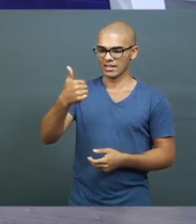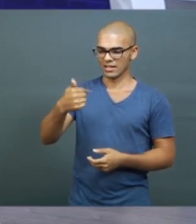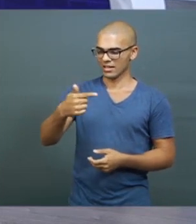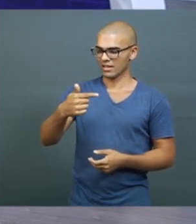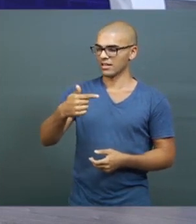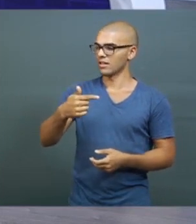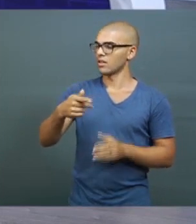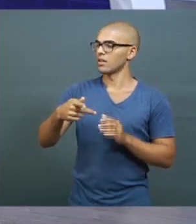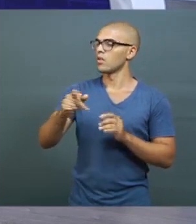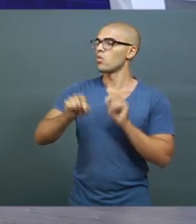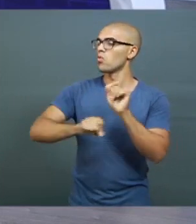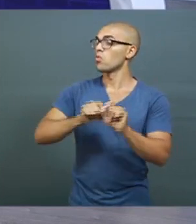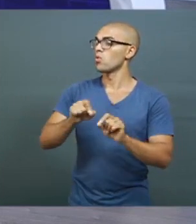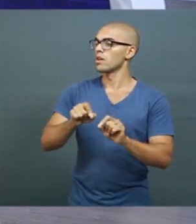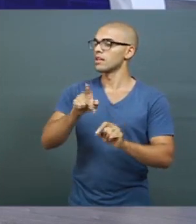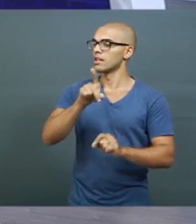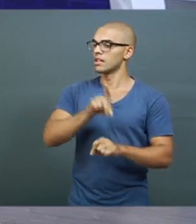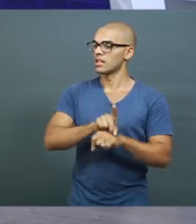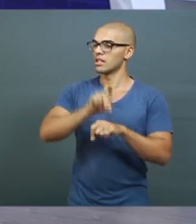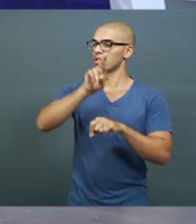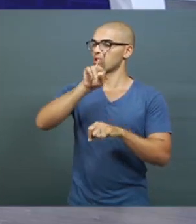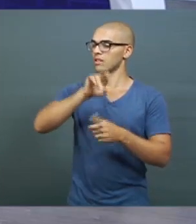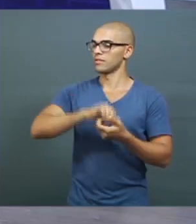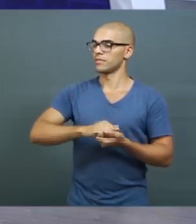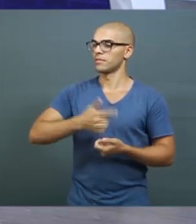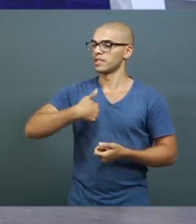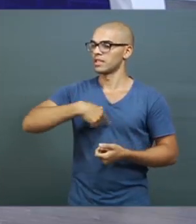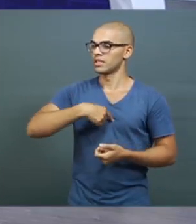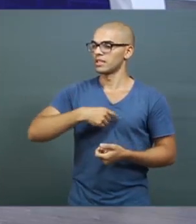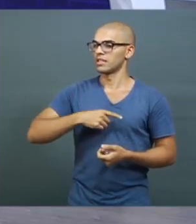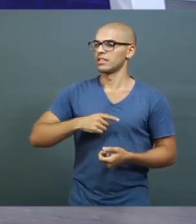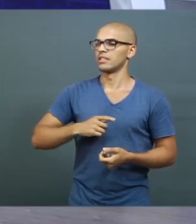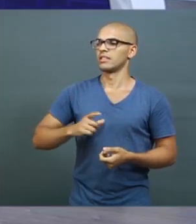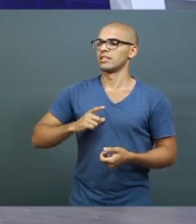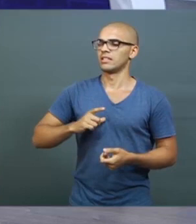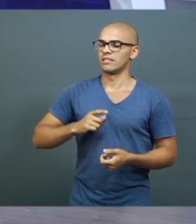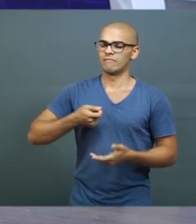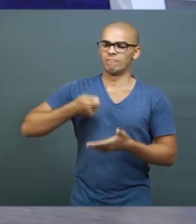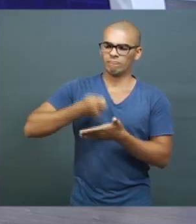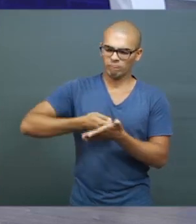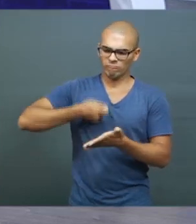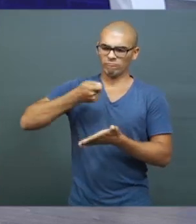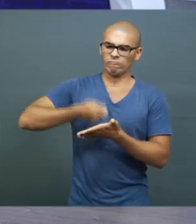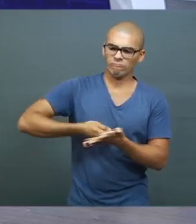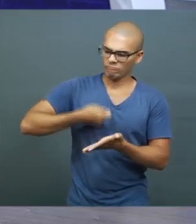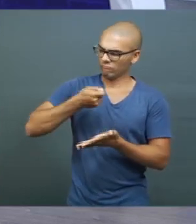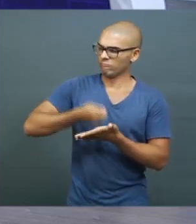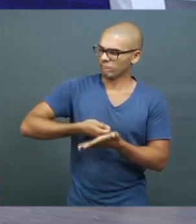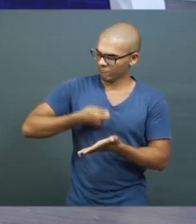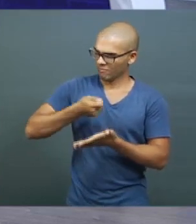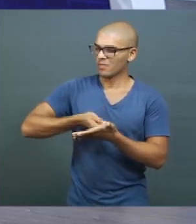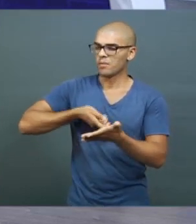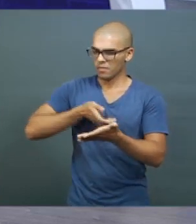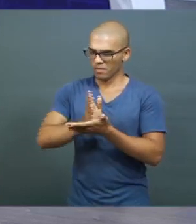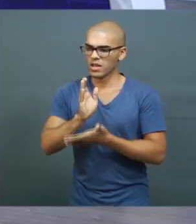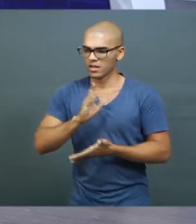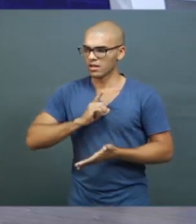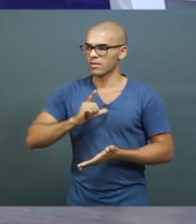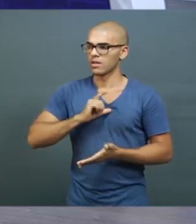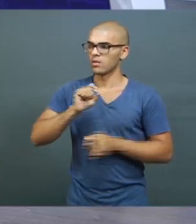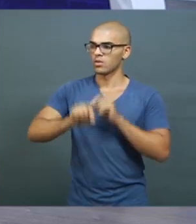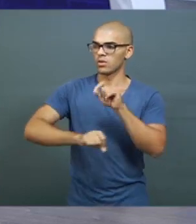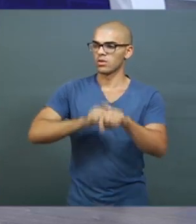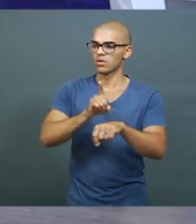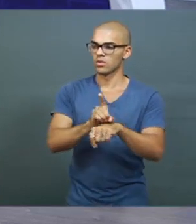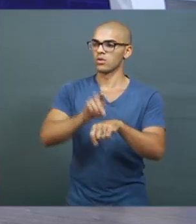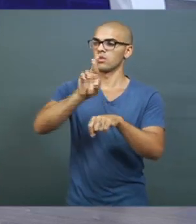Então, foi uma luta bem árdua, né, para todo mundo se formar nesse nível. Mas isso significa também uma circulação